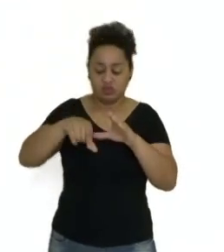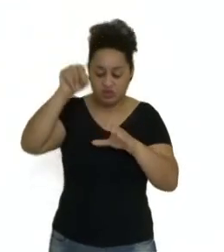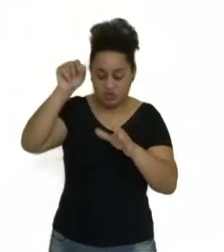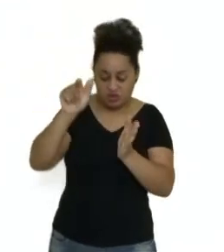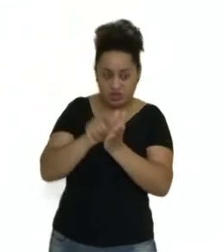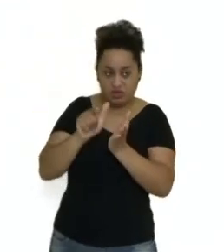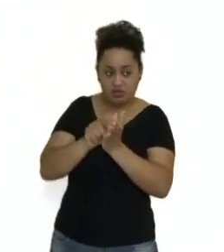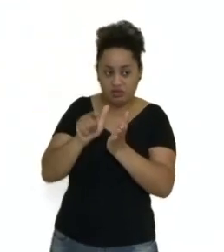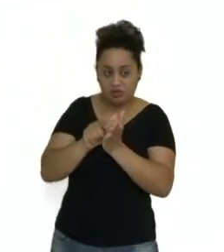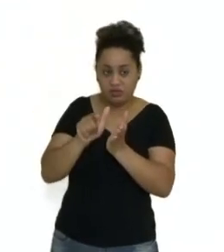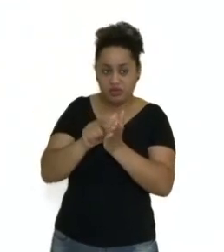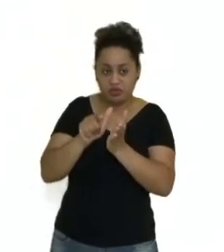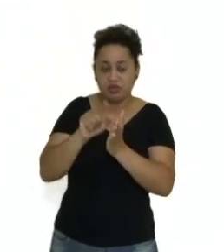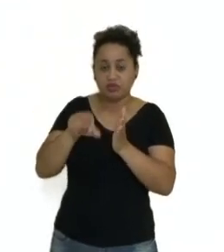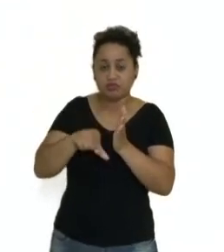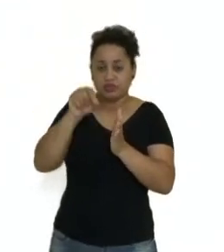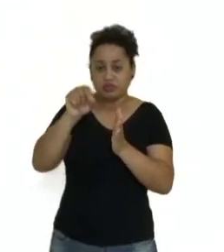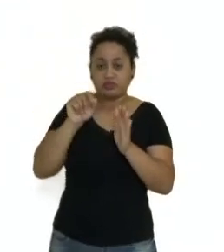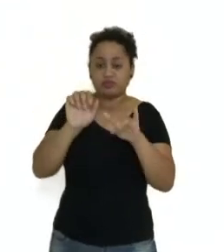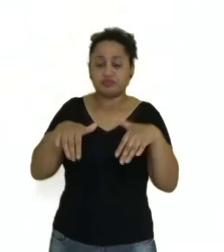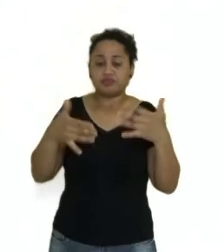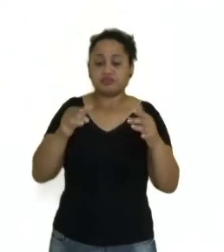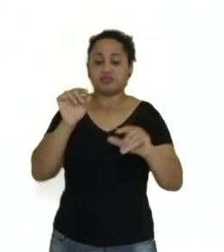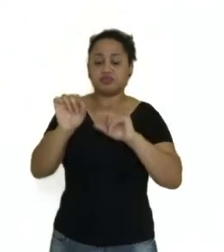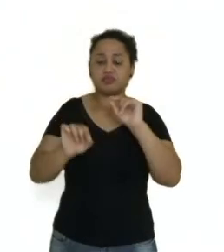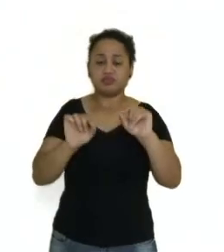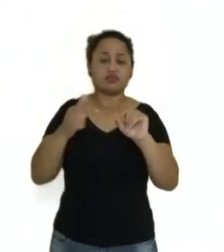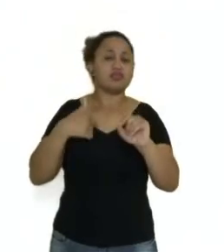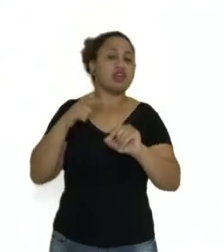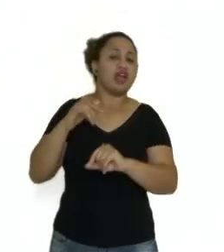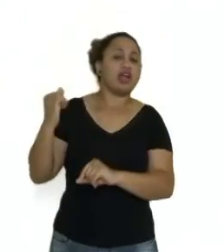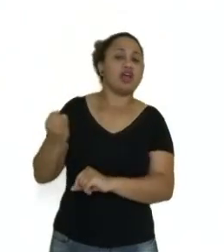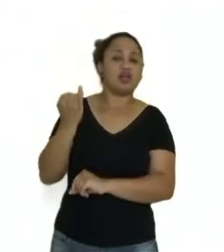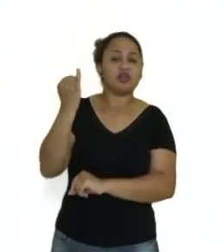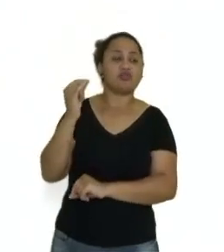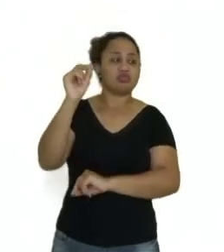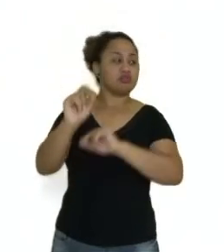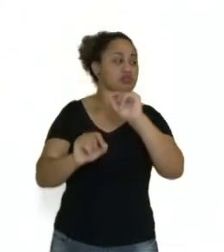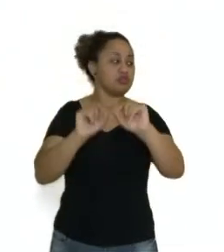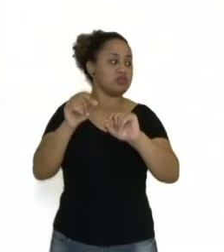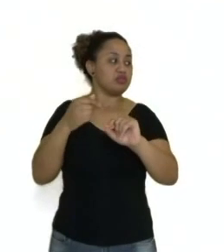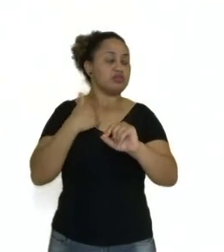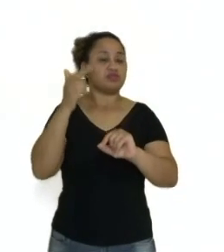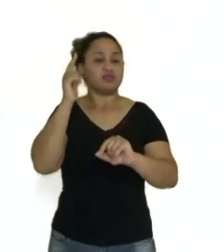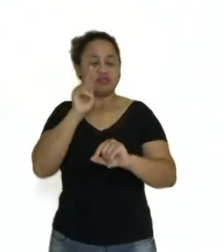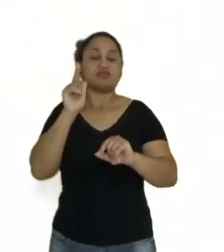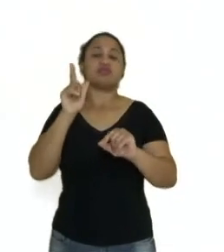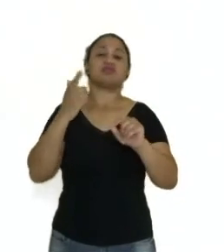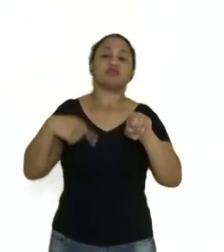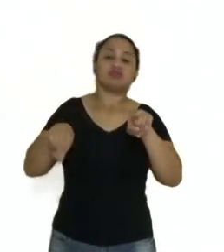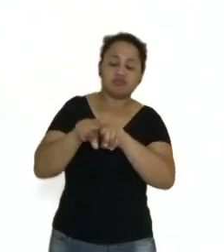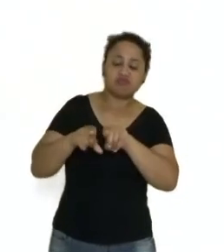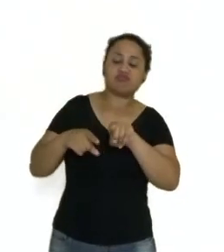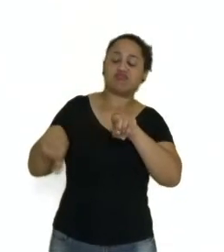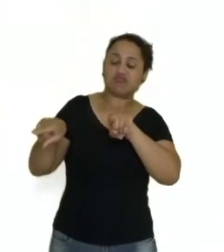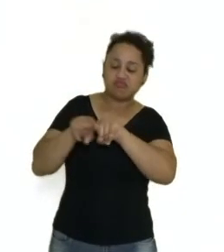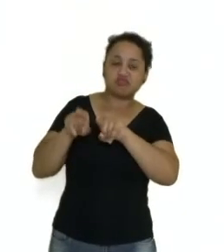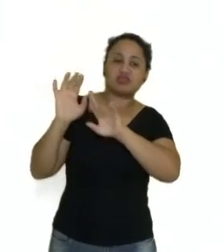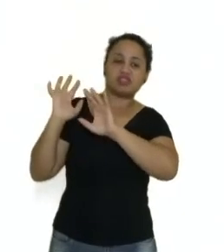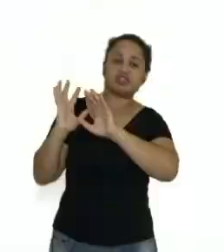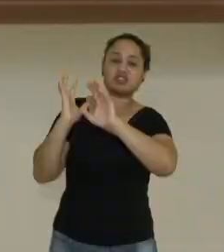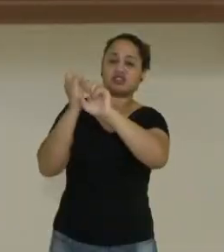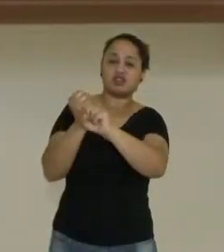de uma a uma. Tá? Então, é super importante que a gente, às vezes, retome um pouquinho,